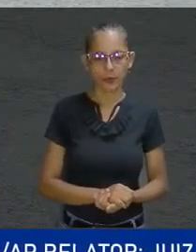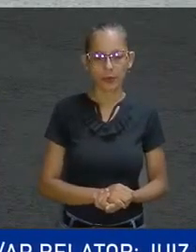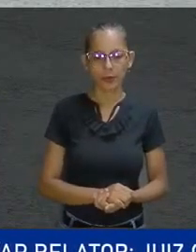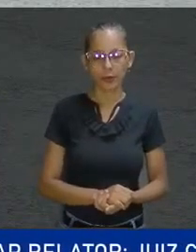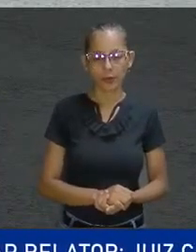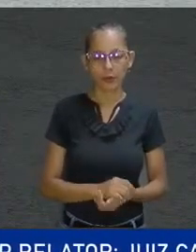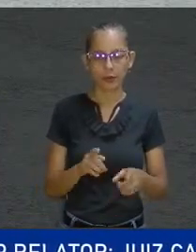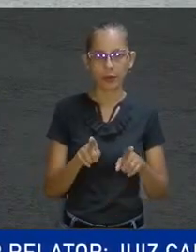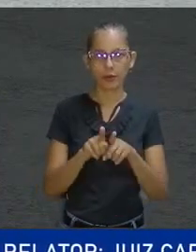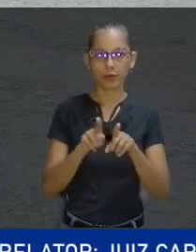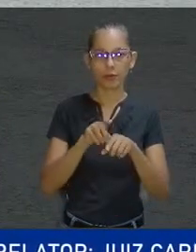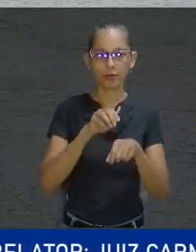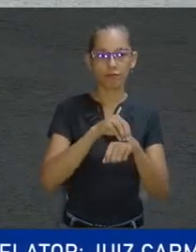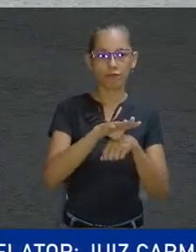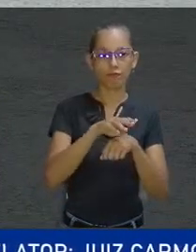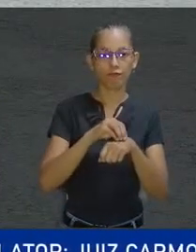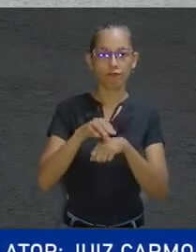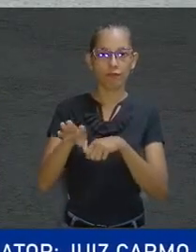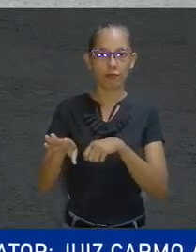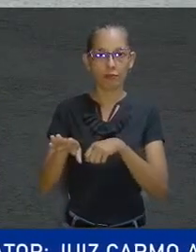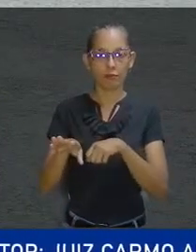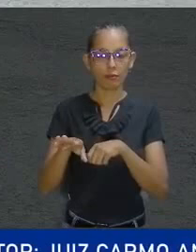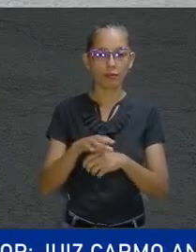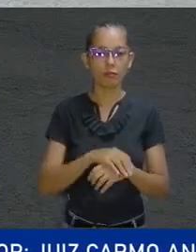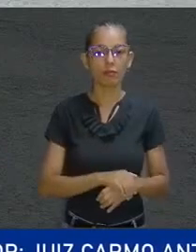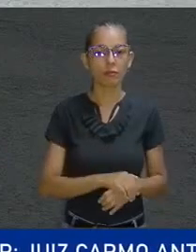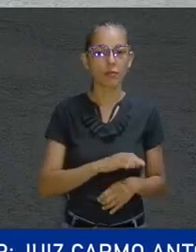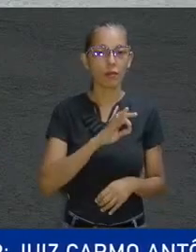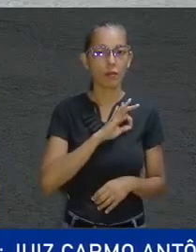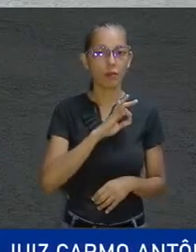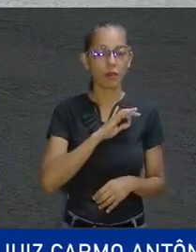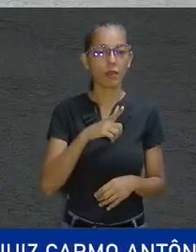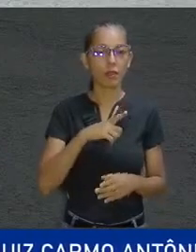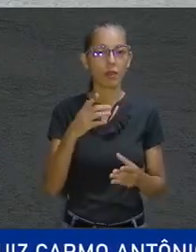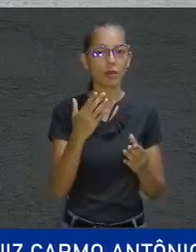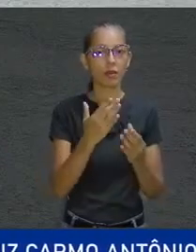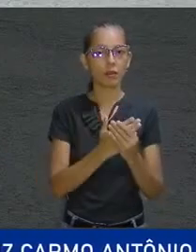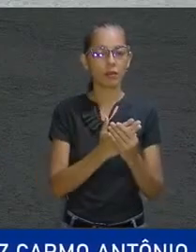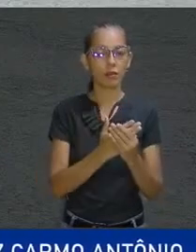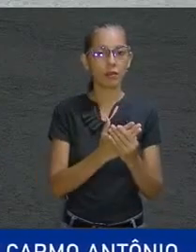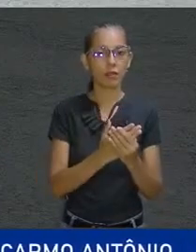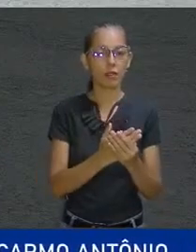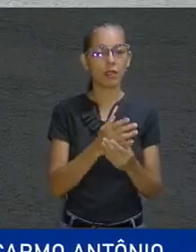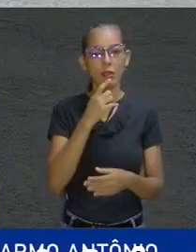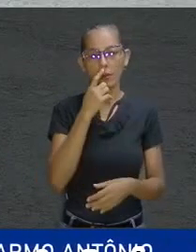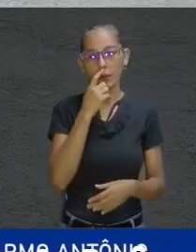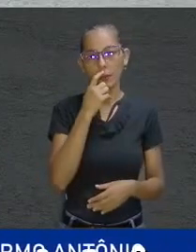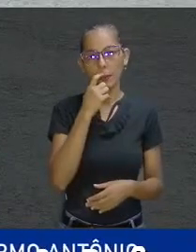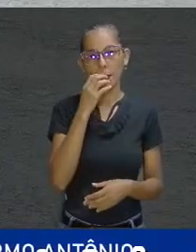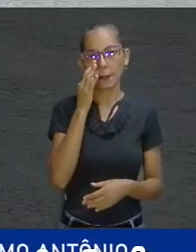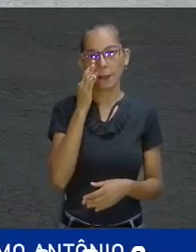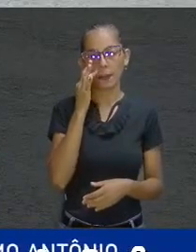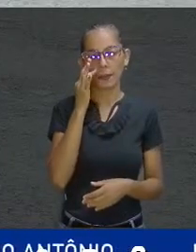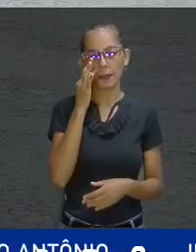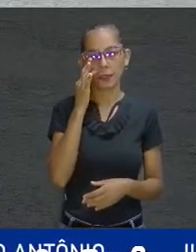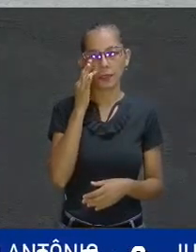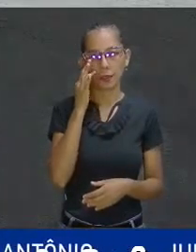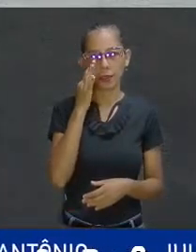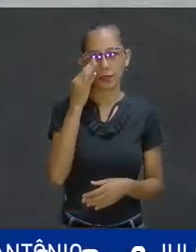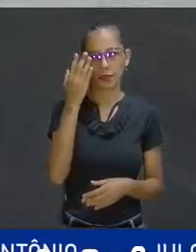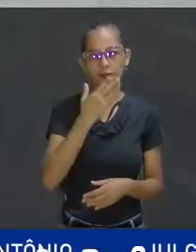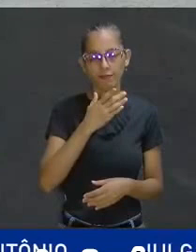dos elementos produzidos nos autos do inquérito policial e a oitiva de testemunhas. Em suas